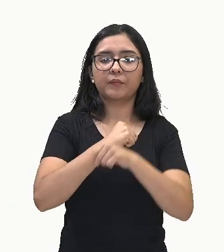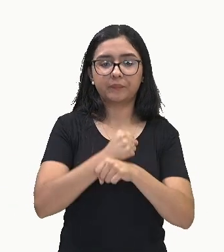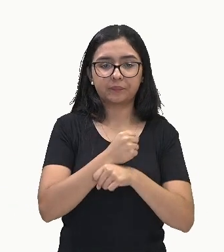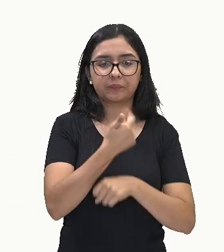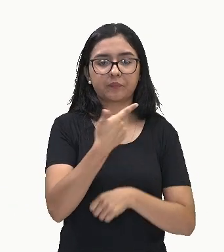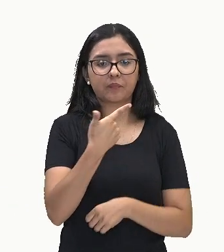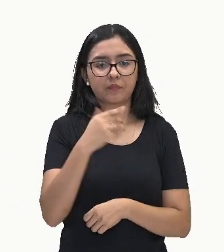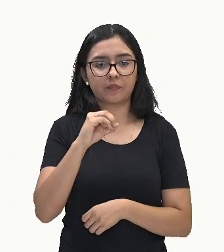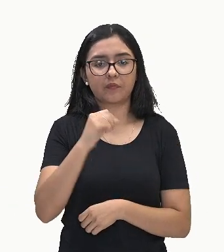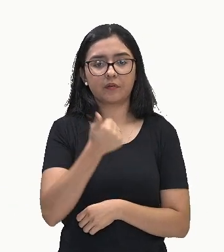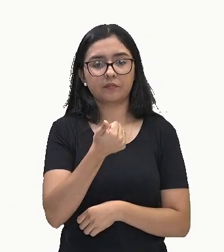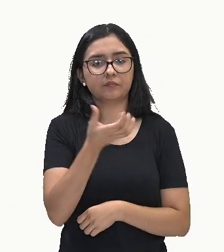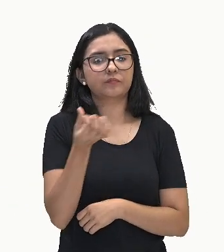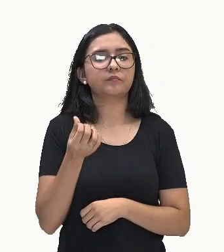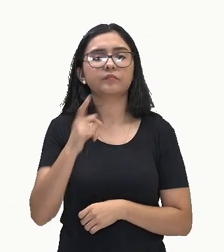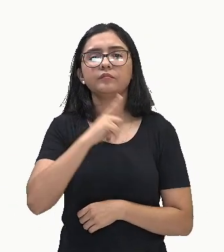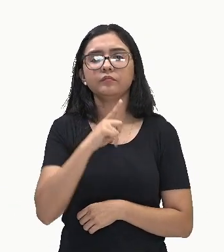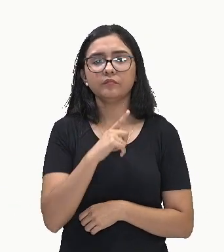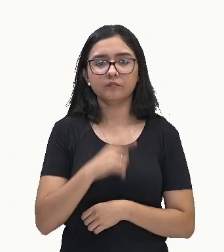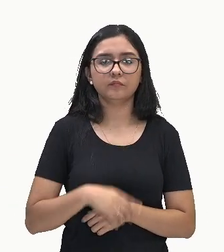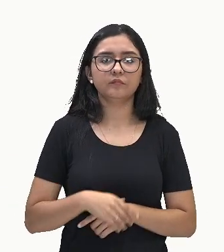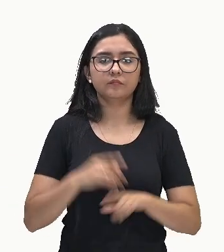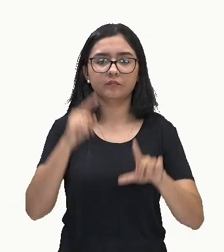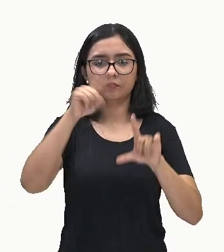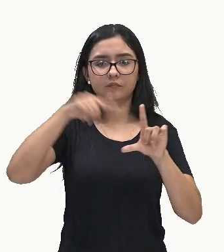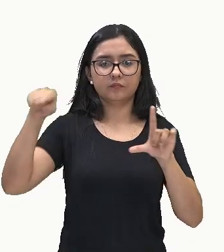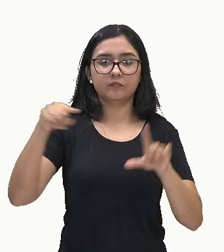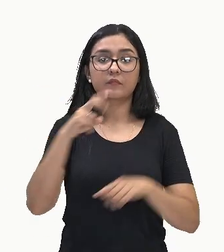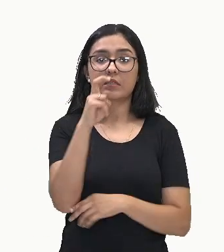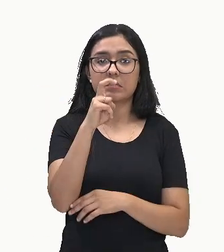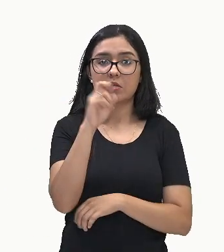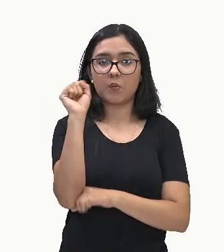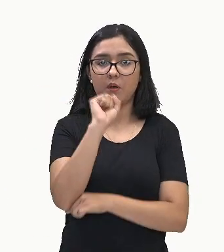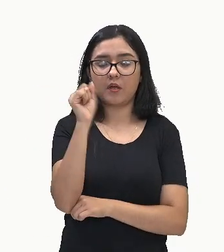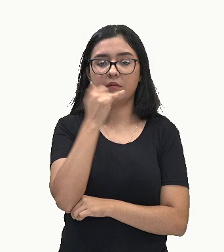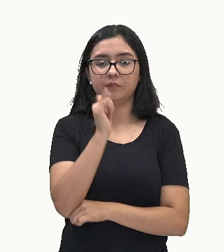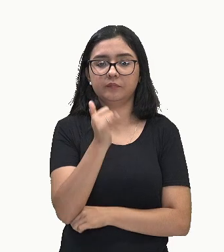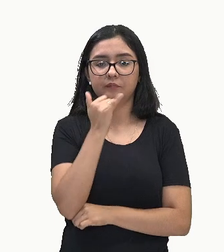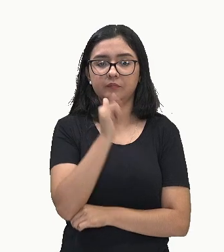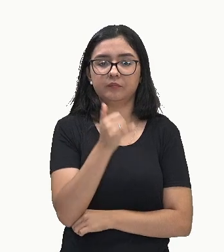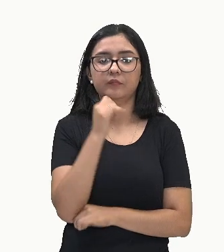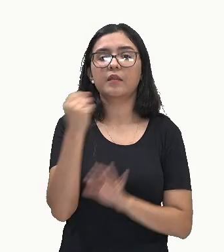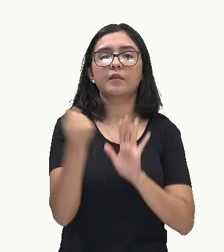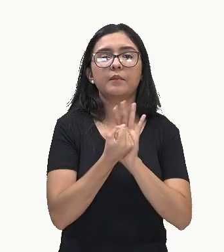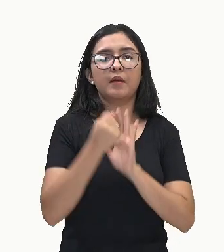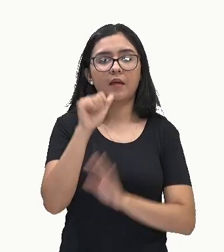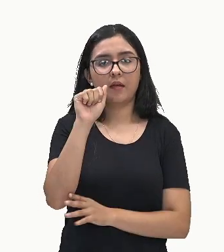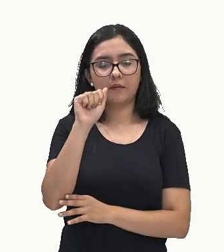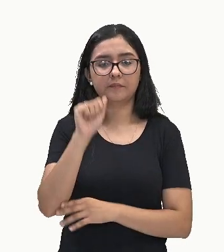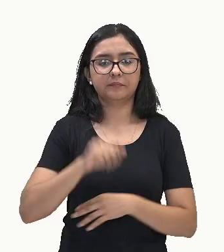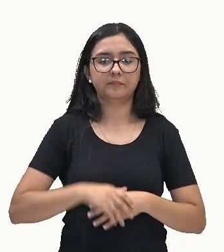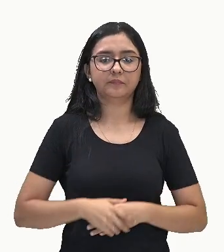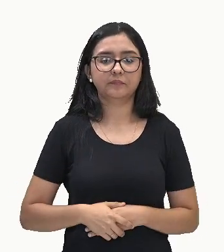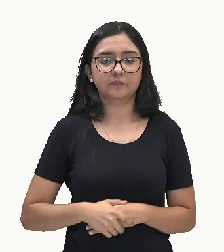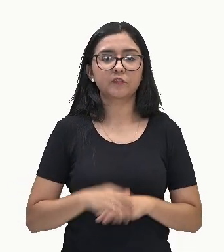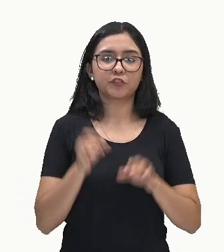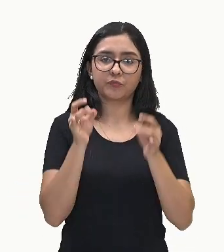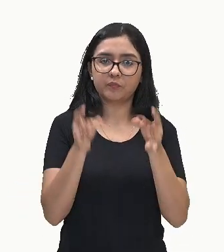nós temos cinco unidades né da marca a aqui